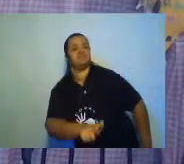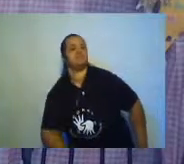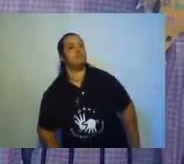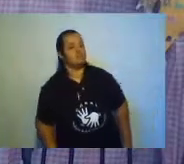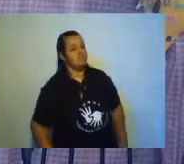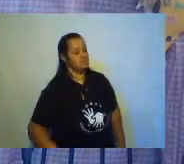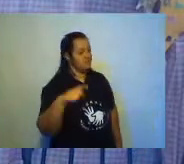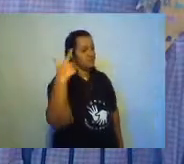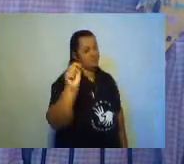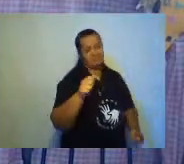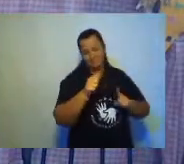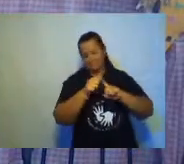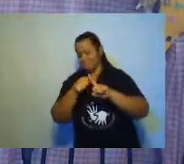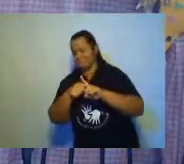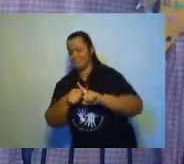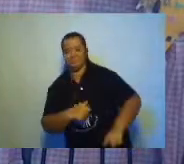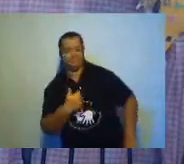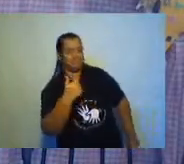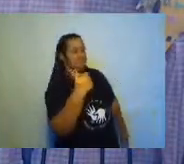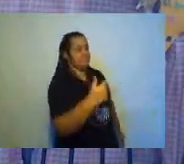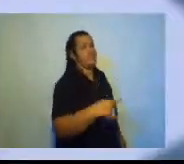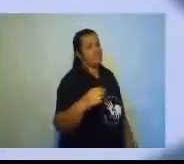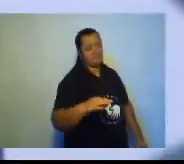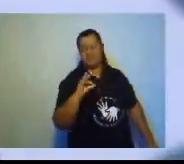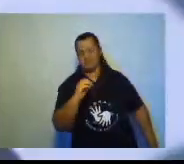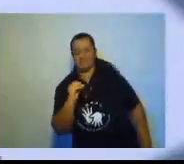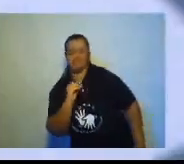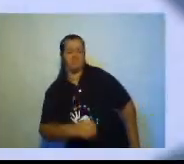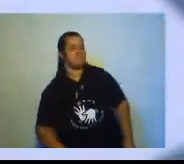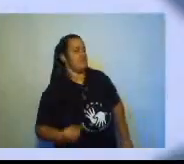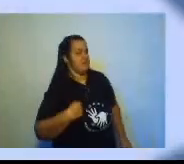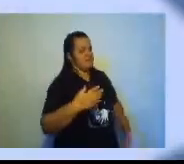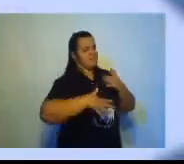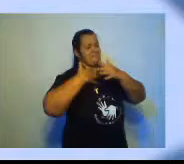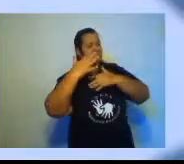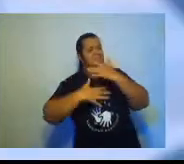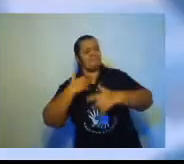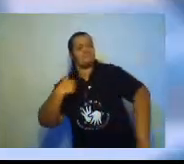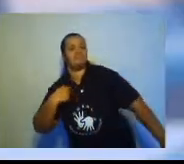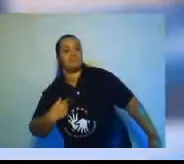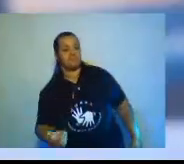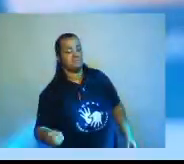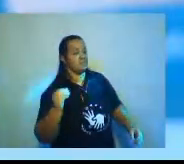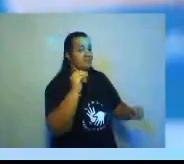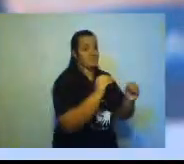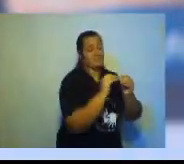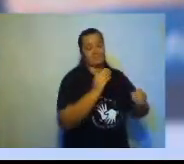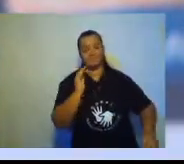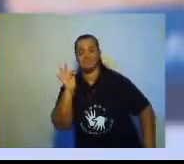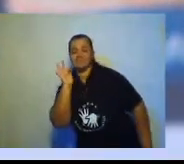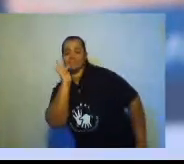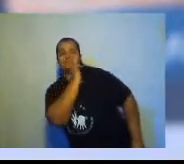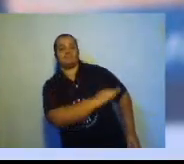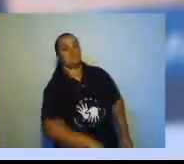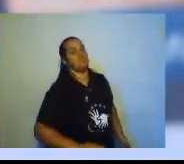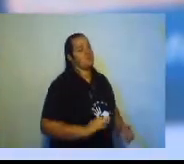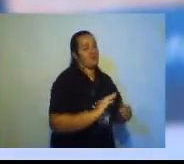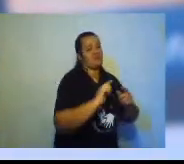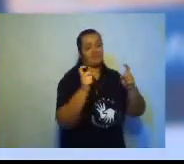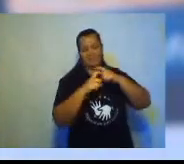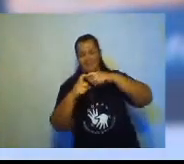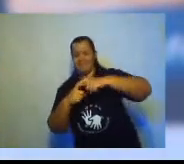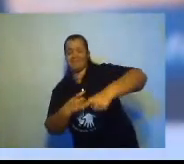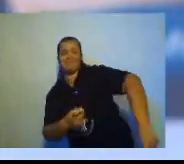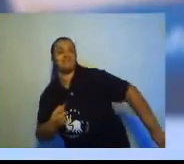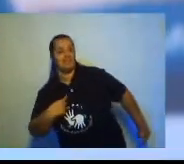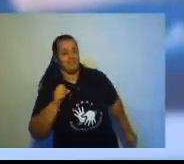mês, parece até replay. Tá achando que é 0 km, mas eu já rodei. Se ele te beija gostoso, dá um